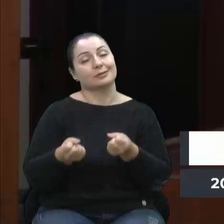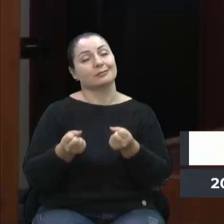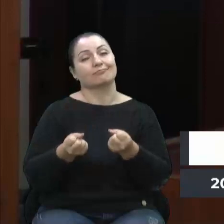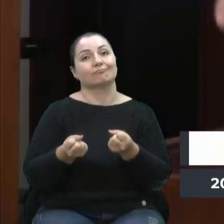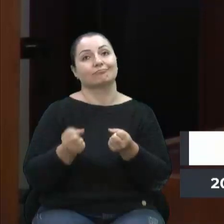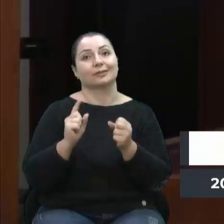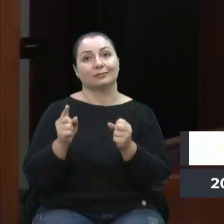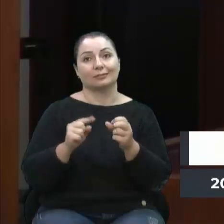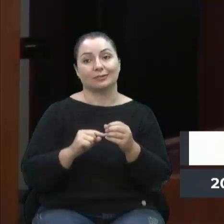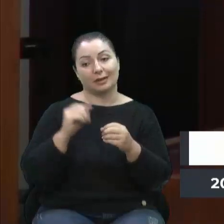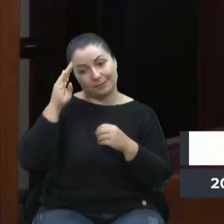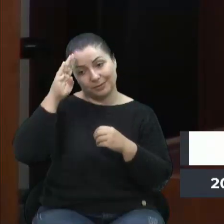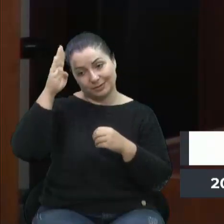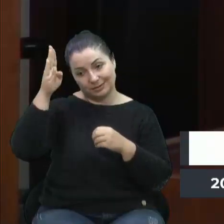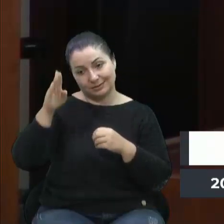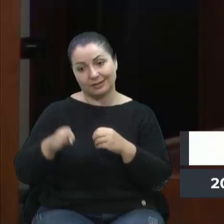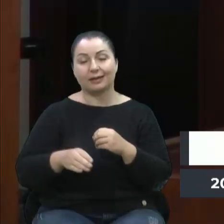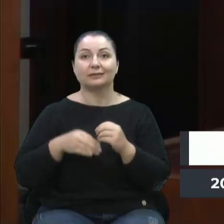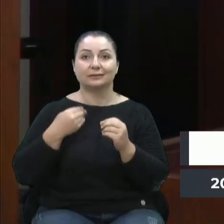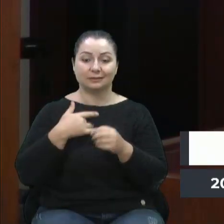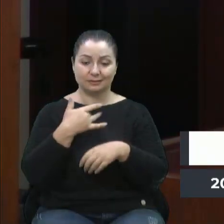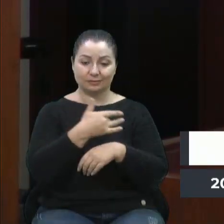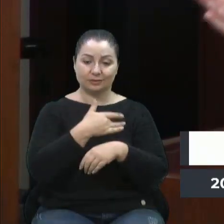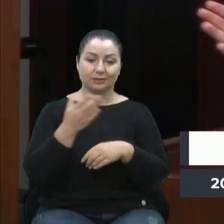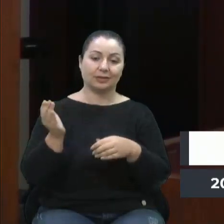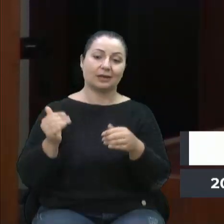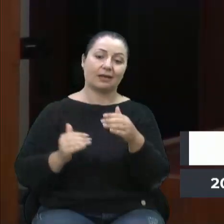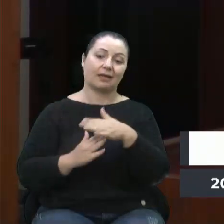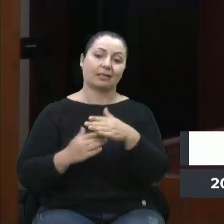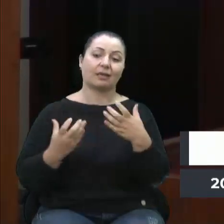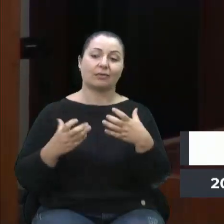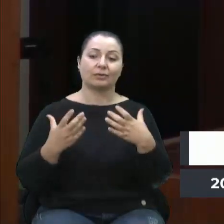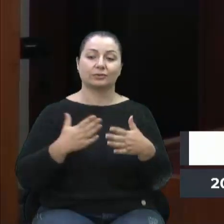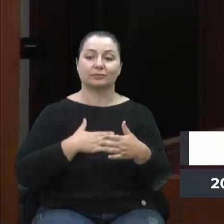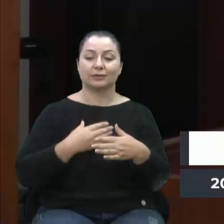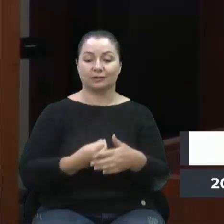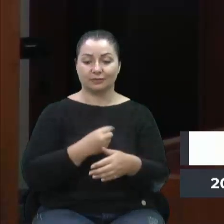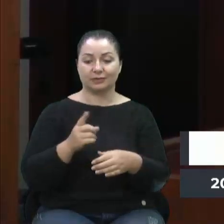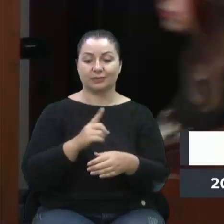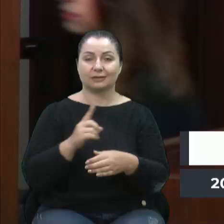até aonde não interfere na minha vida, né, vereador Valim? Então assim também fica